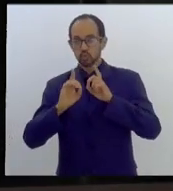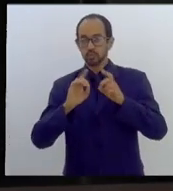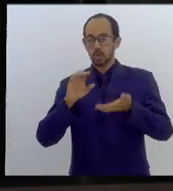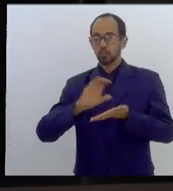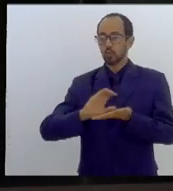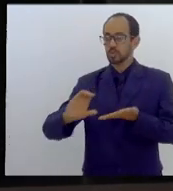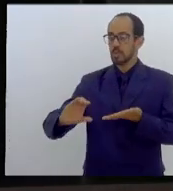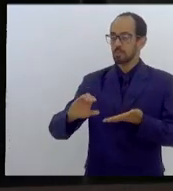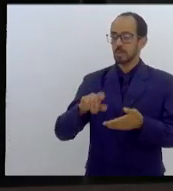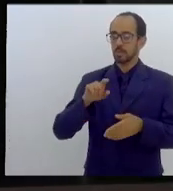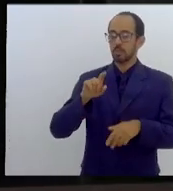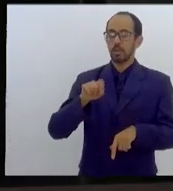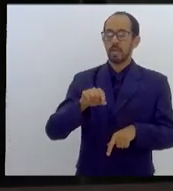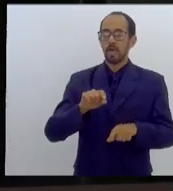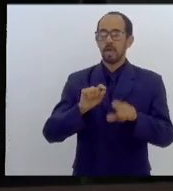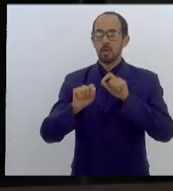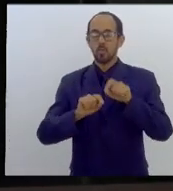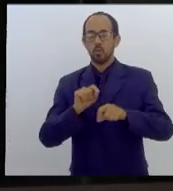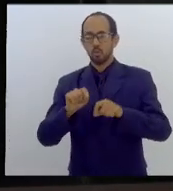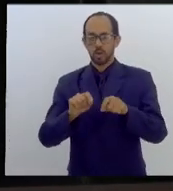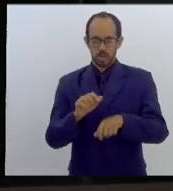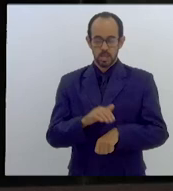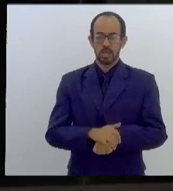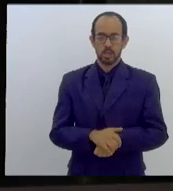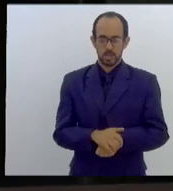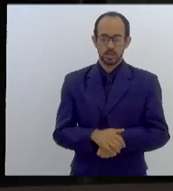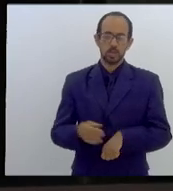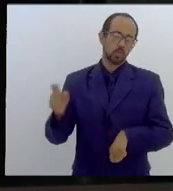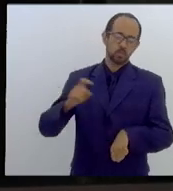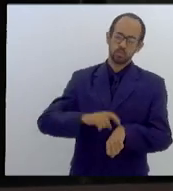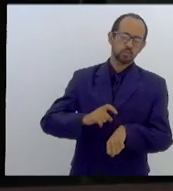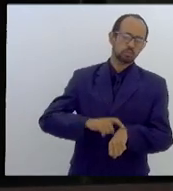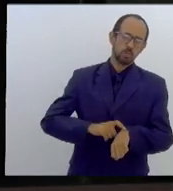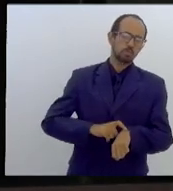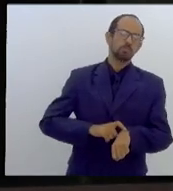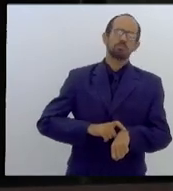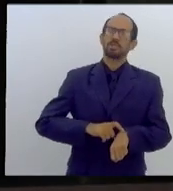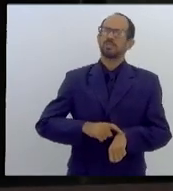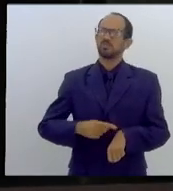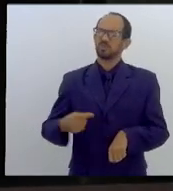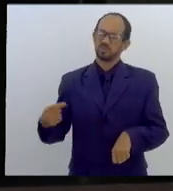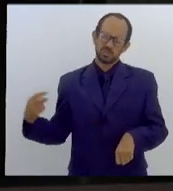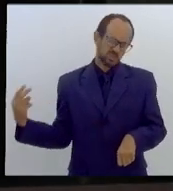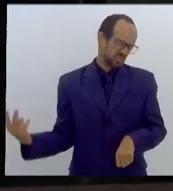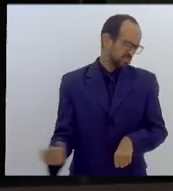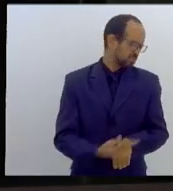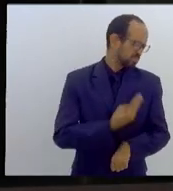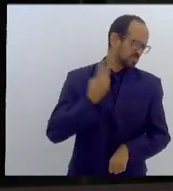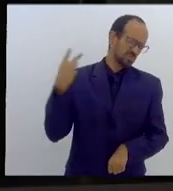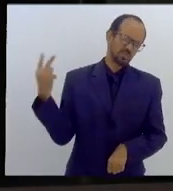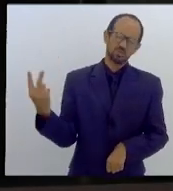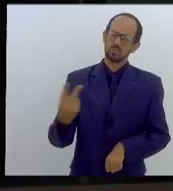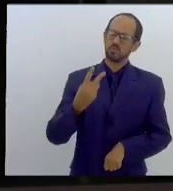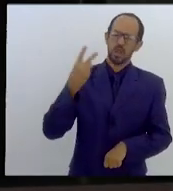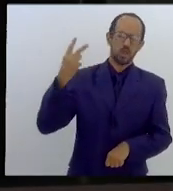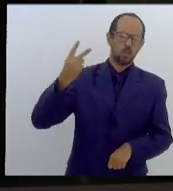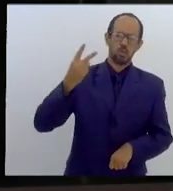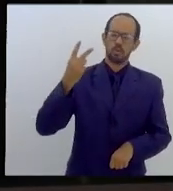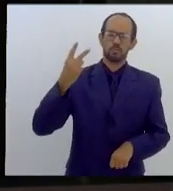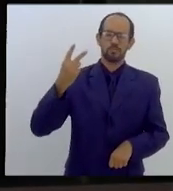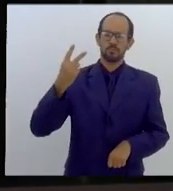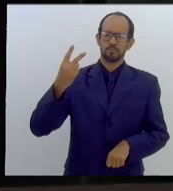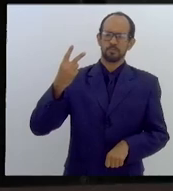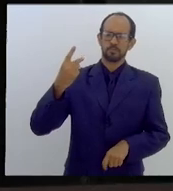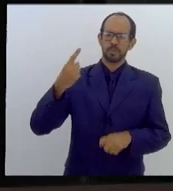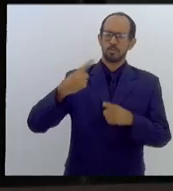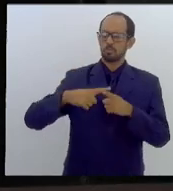orçamento um dos momentos de uma riqueza que não tem tamanho, porque